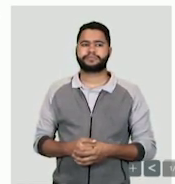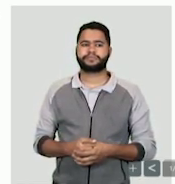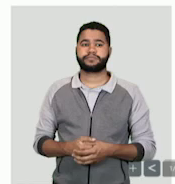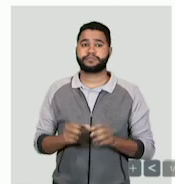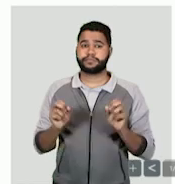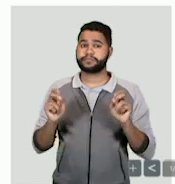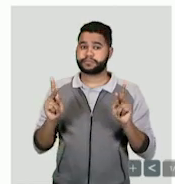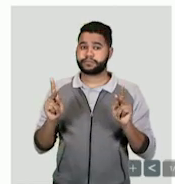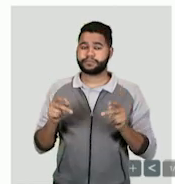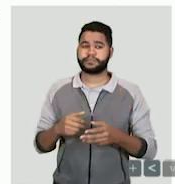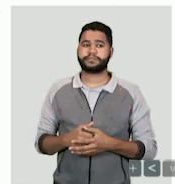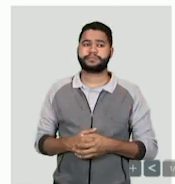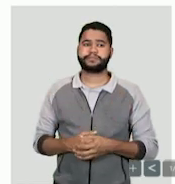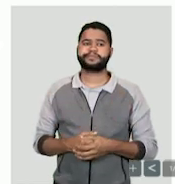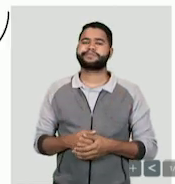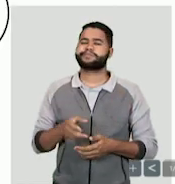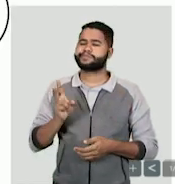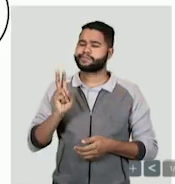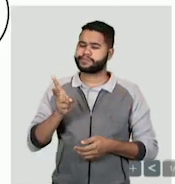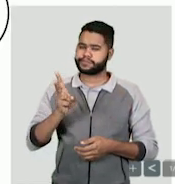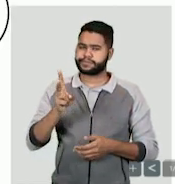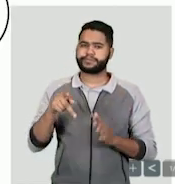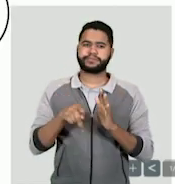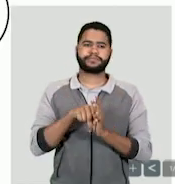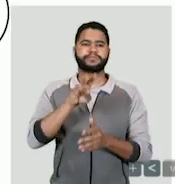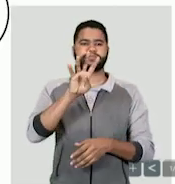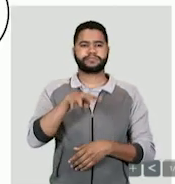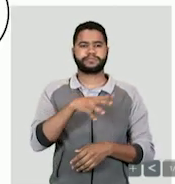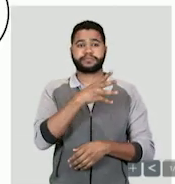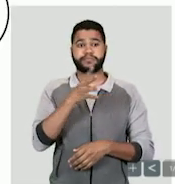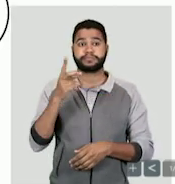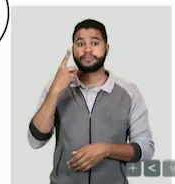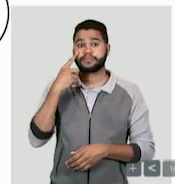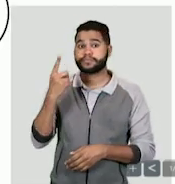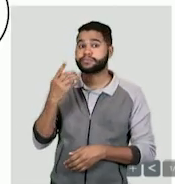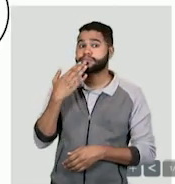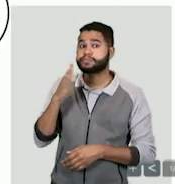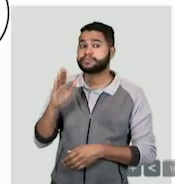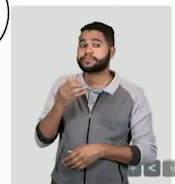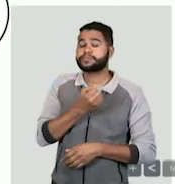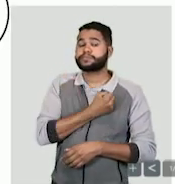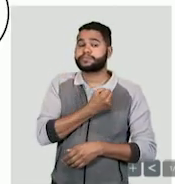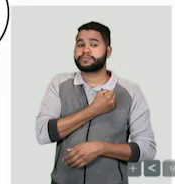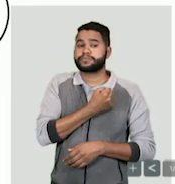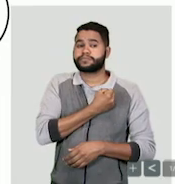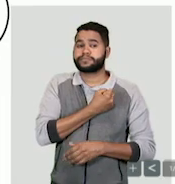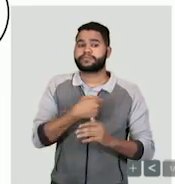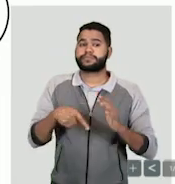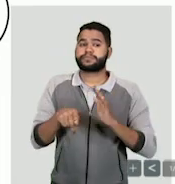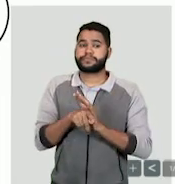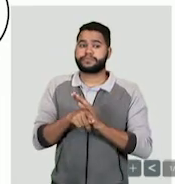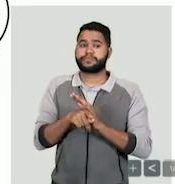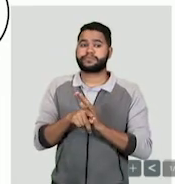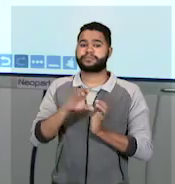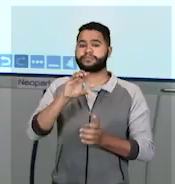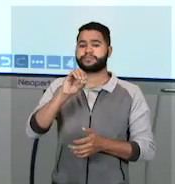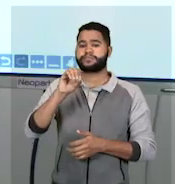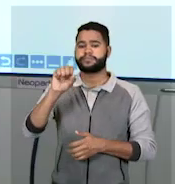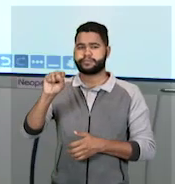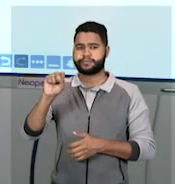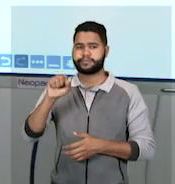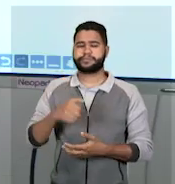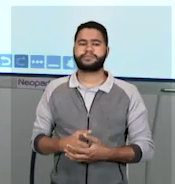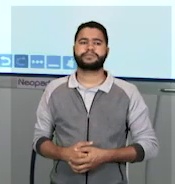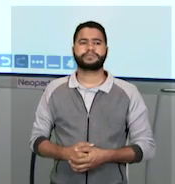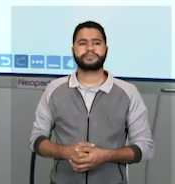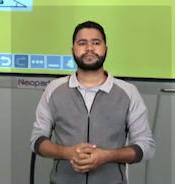Ok? Mesma coisa, vou lá na tabelinha e vou olhar qual é o valor, então, do meu cosseno de B.